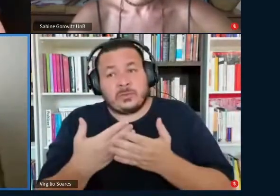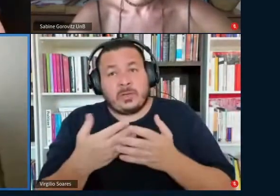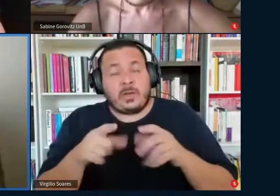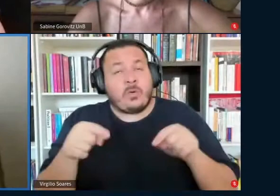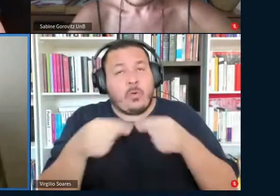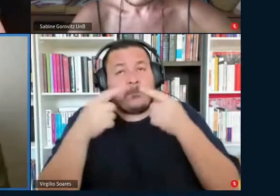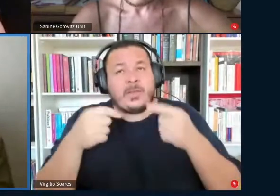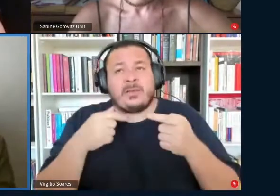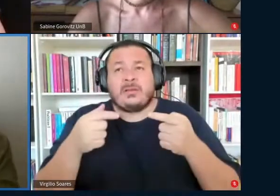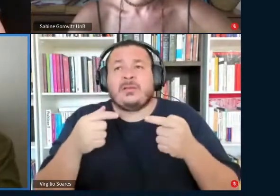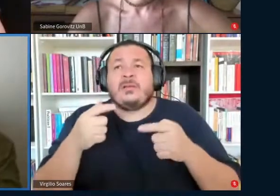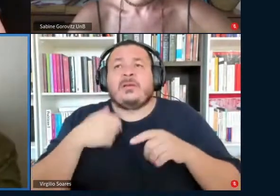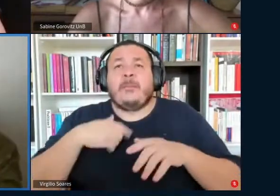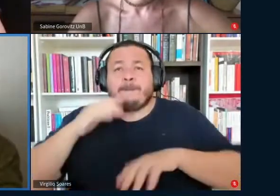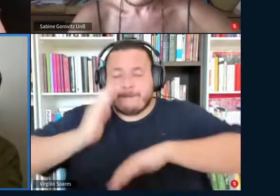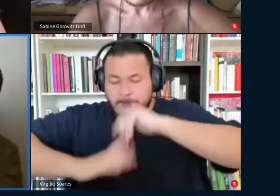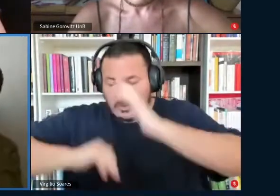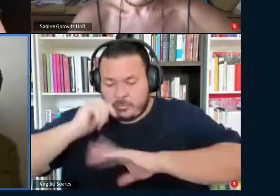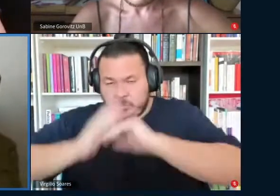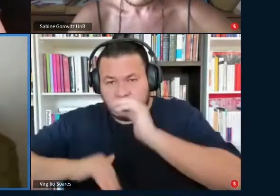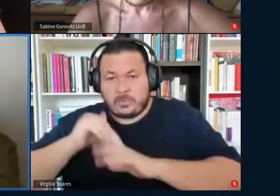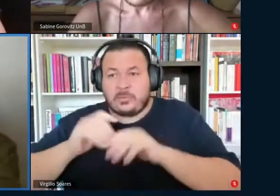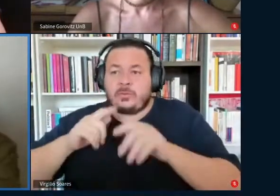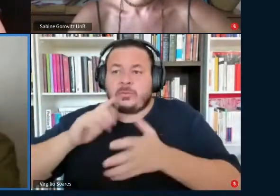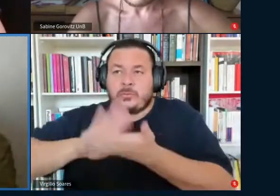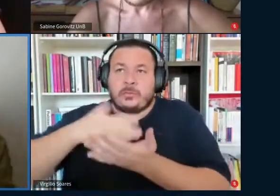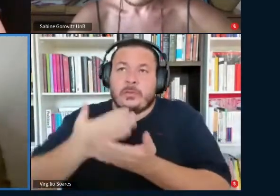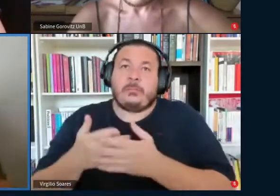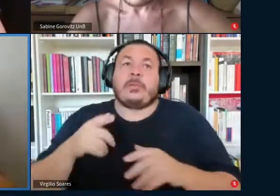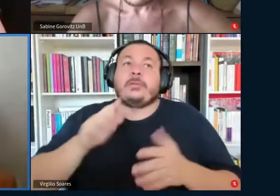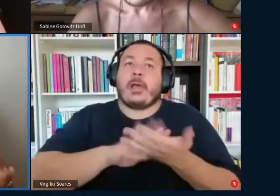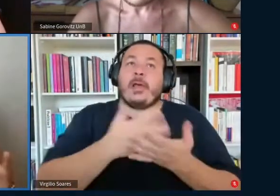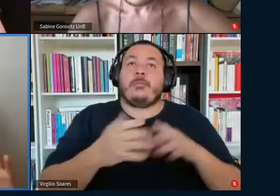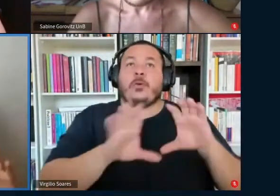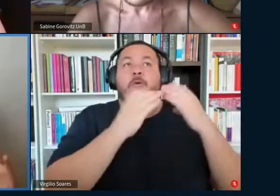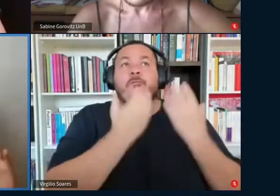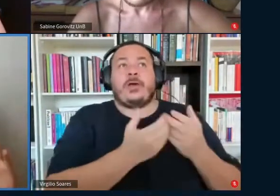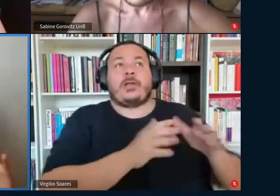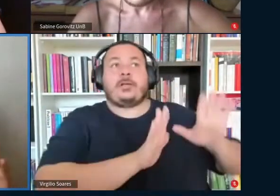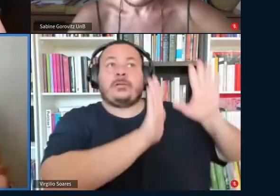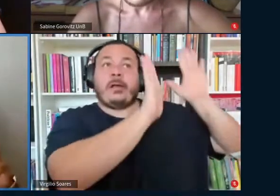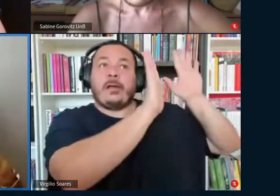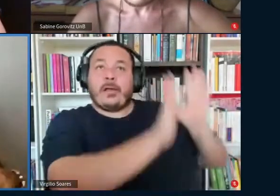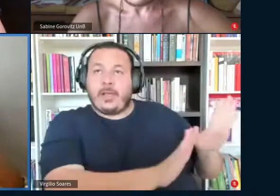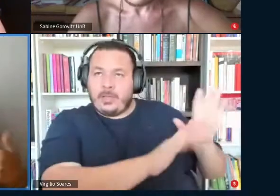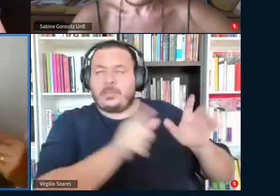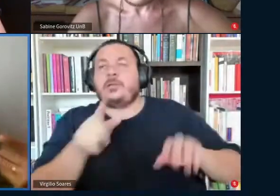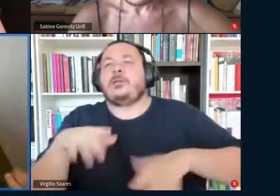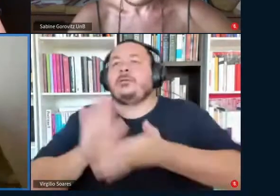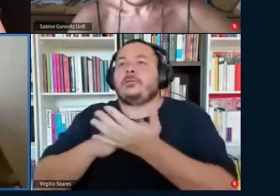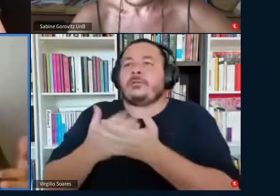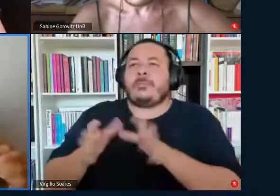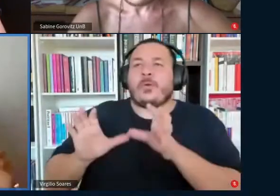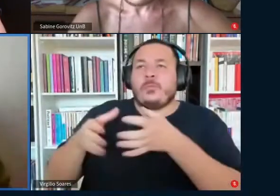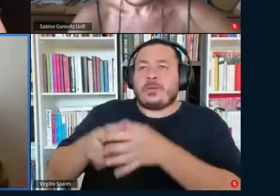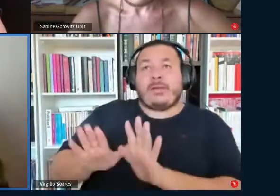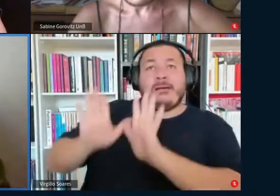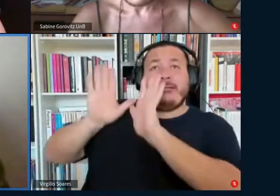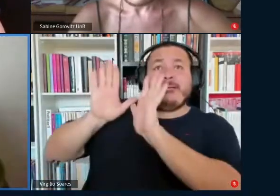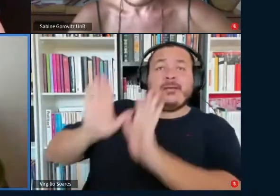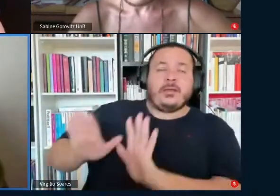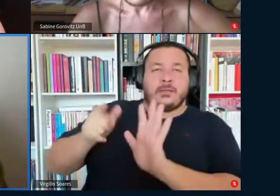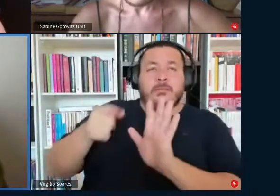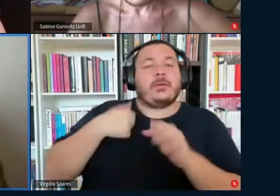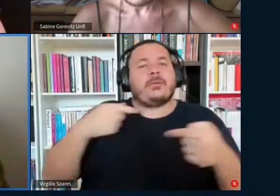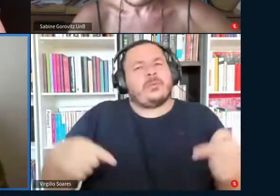né, da profissionalização, o intérprete de conferência é aquele intérprete, e o comunitário é esse intérprete. Isso reverbera do